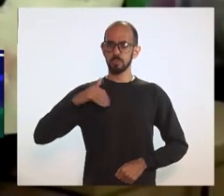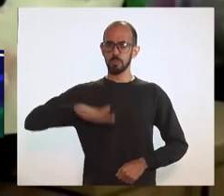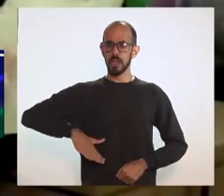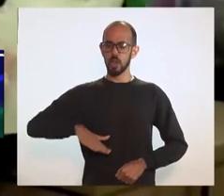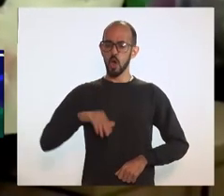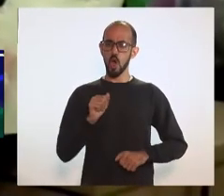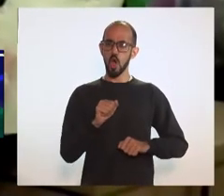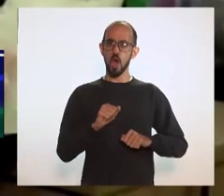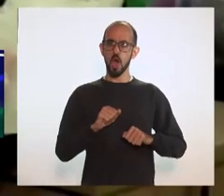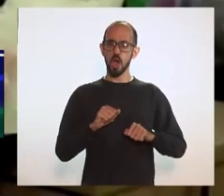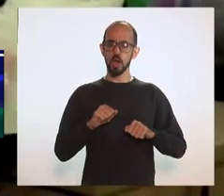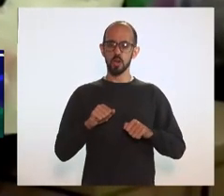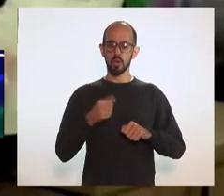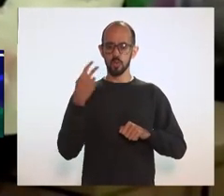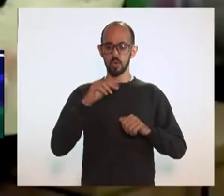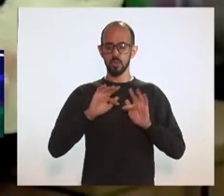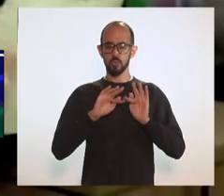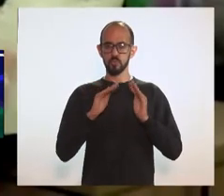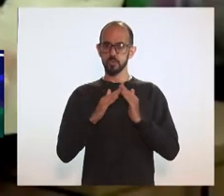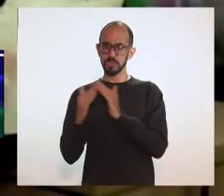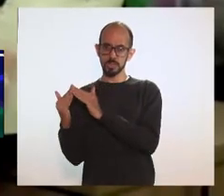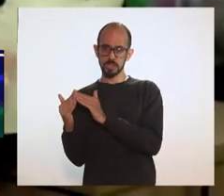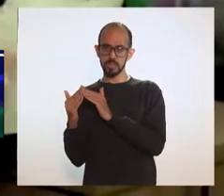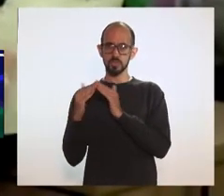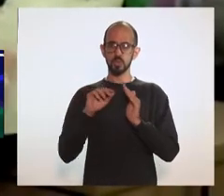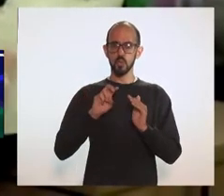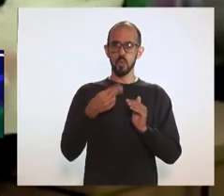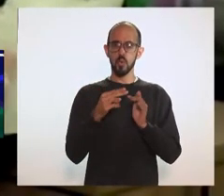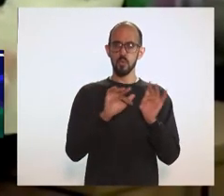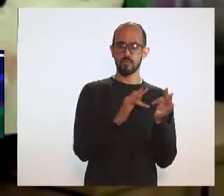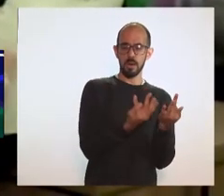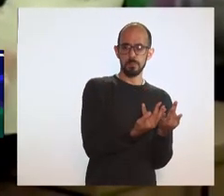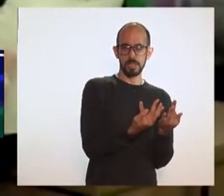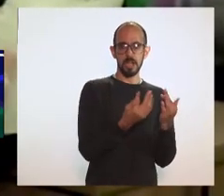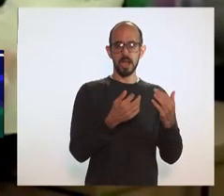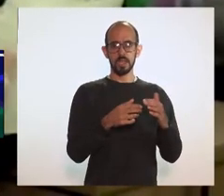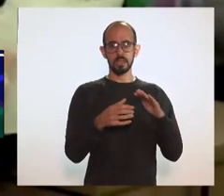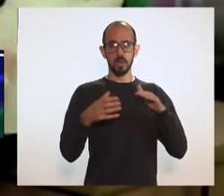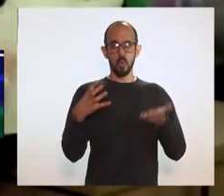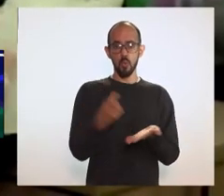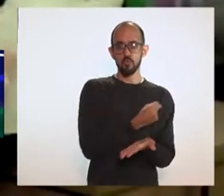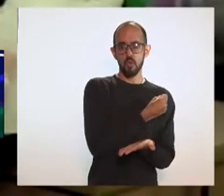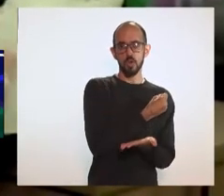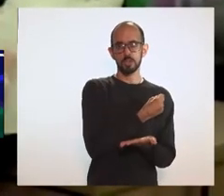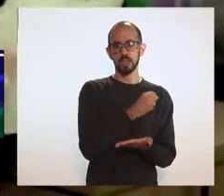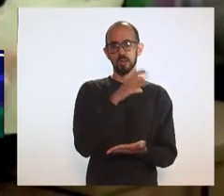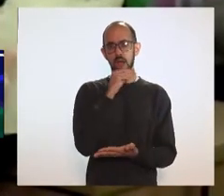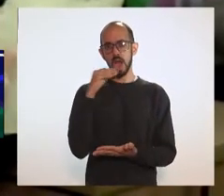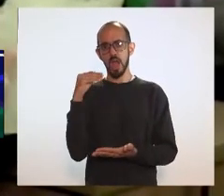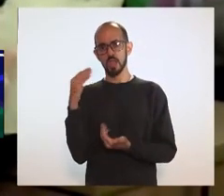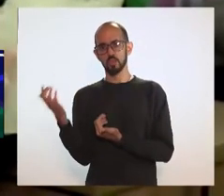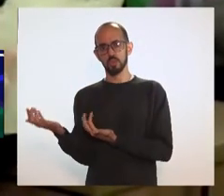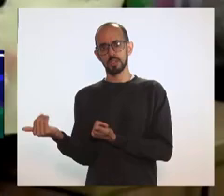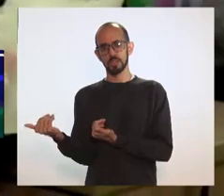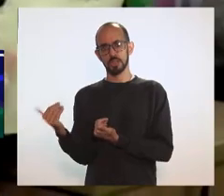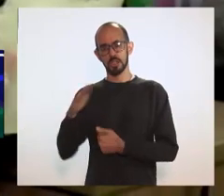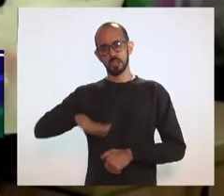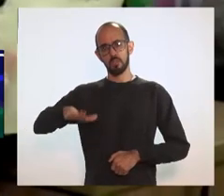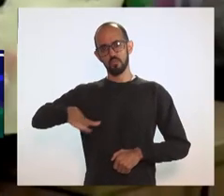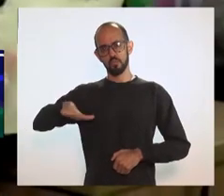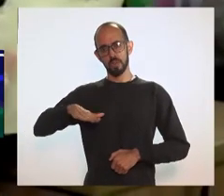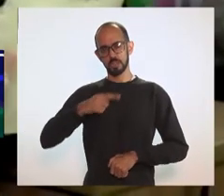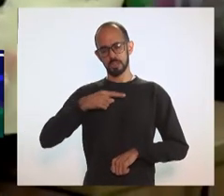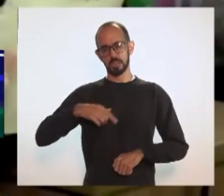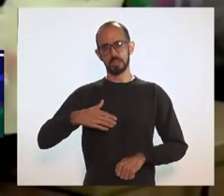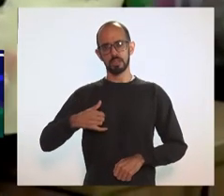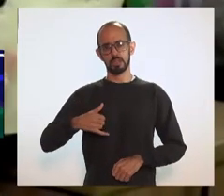de convivência, mas que, ao invés de protegê-las, estão roubando a sua adolescência e a sua infância. E agradecer aqui, mais